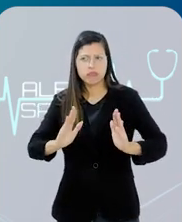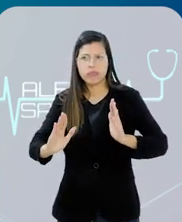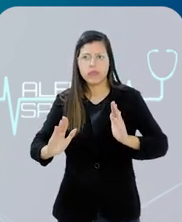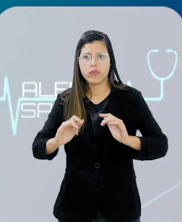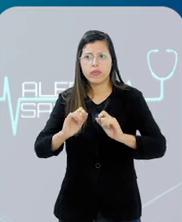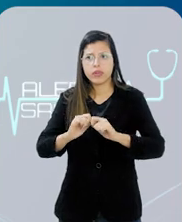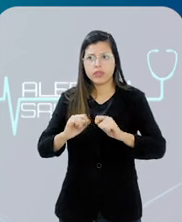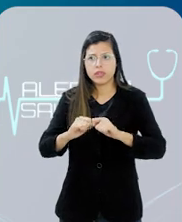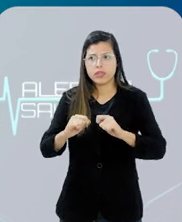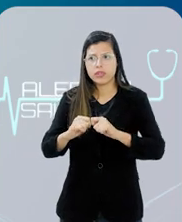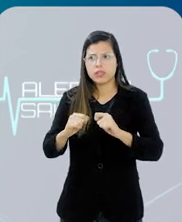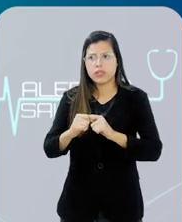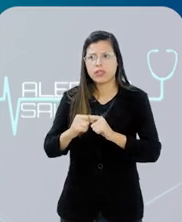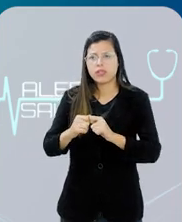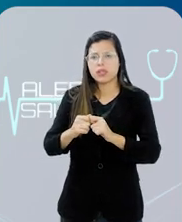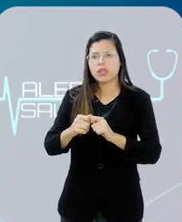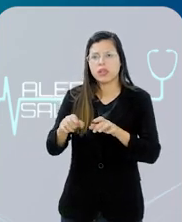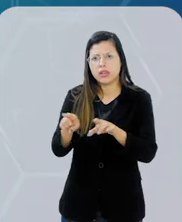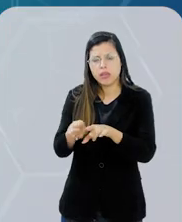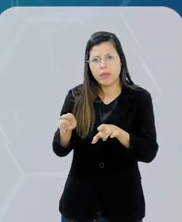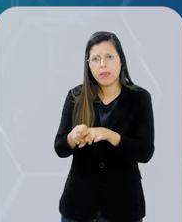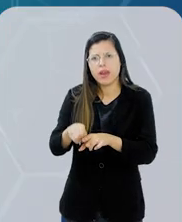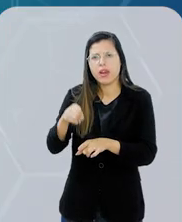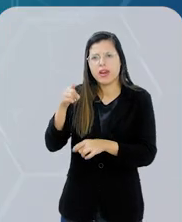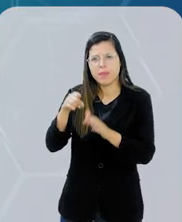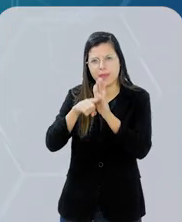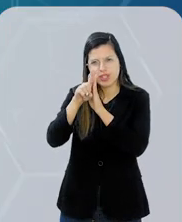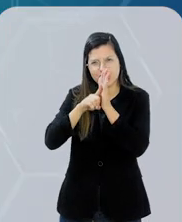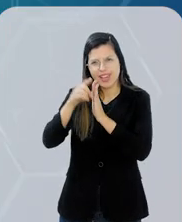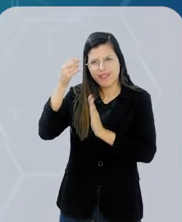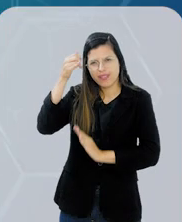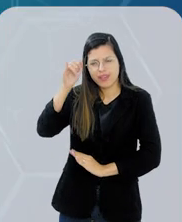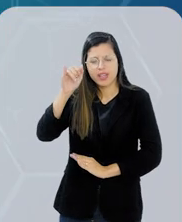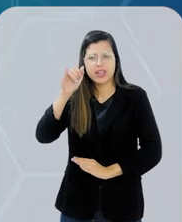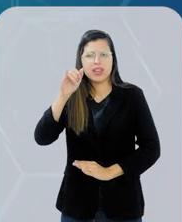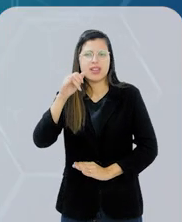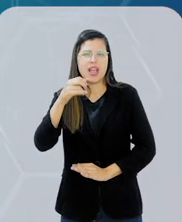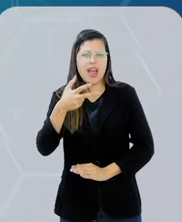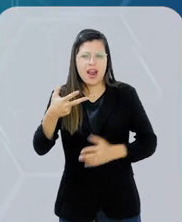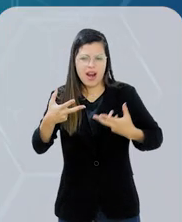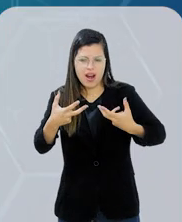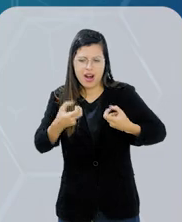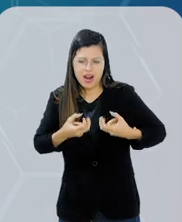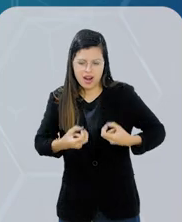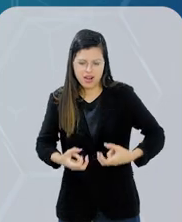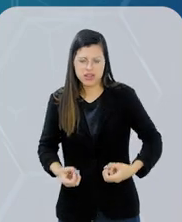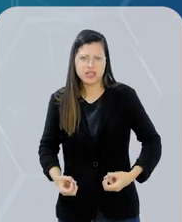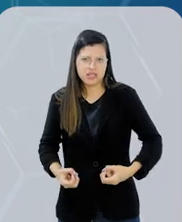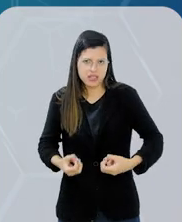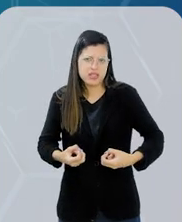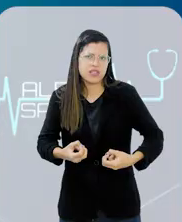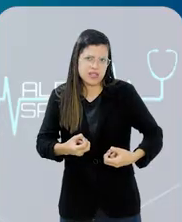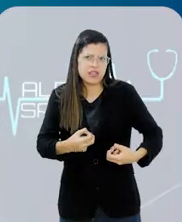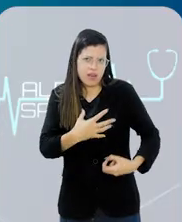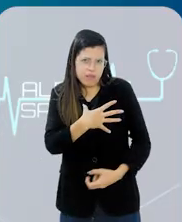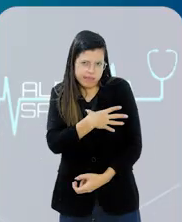fazer a rotina de prevenção do câncer de mama, ela não se coloca à margem do grupo de mulheres